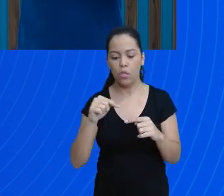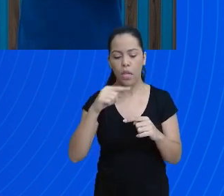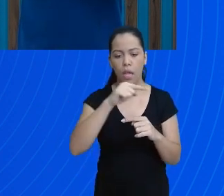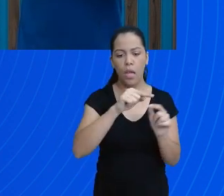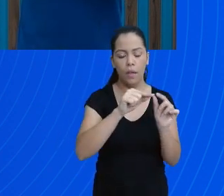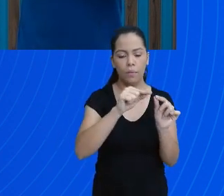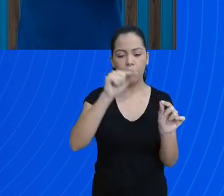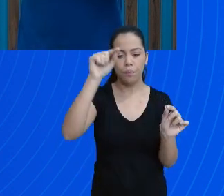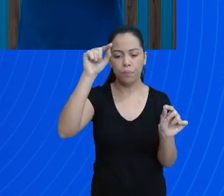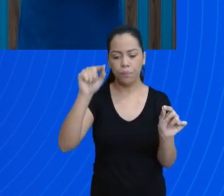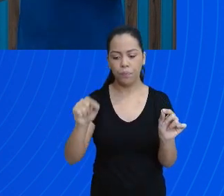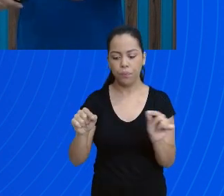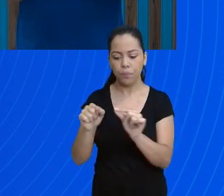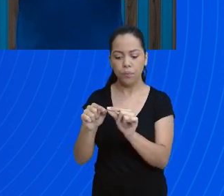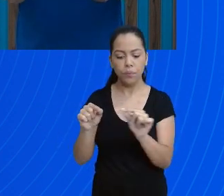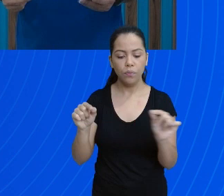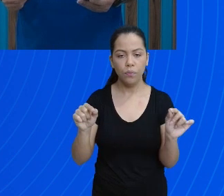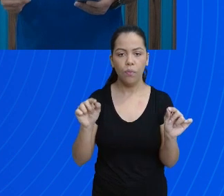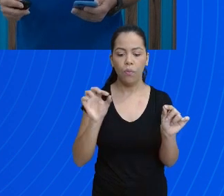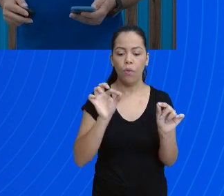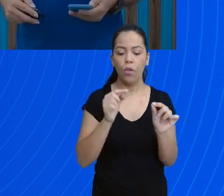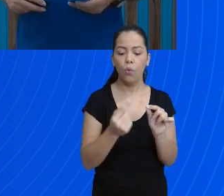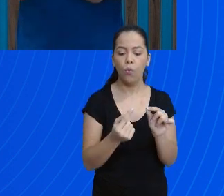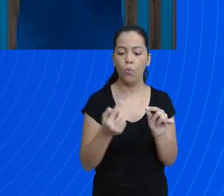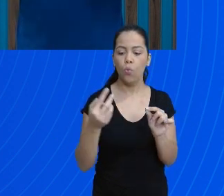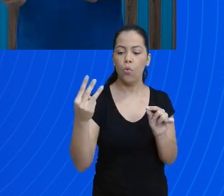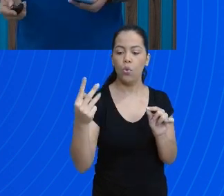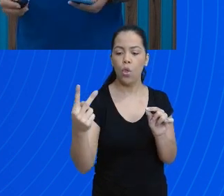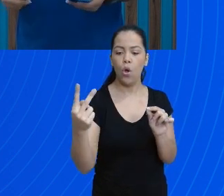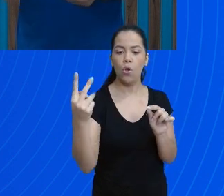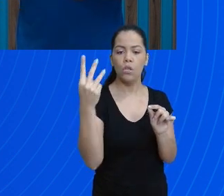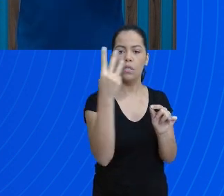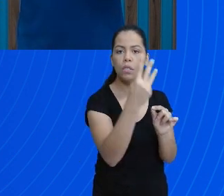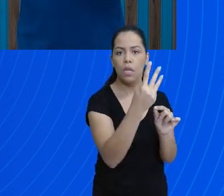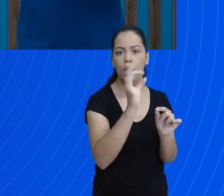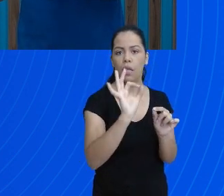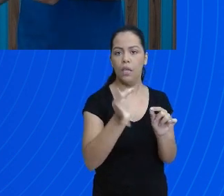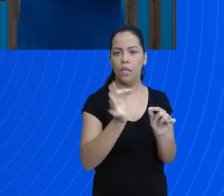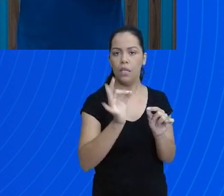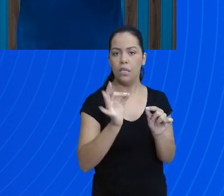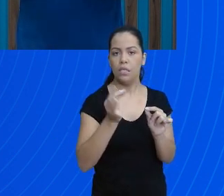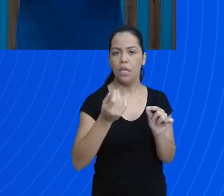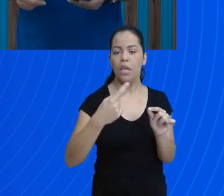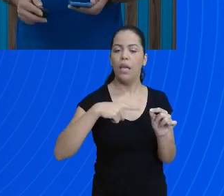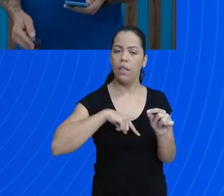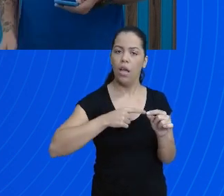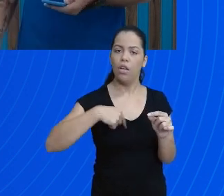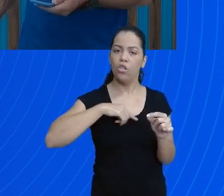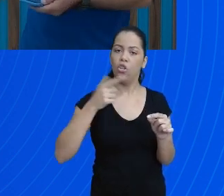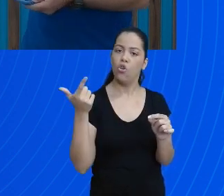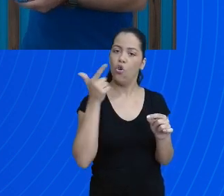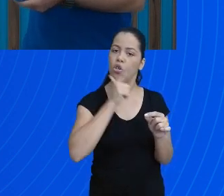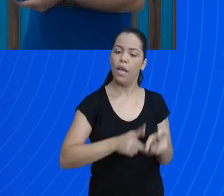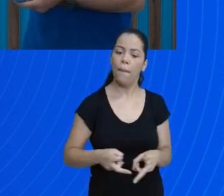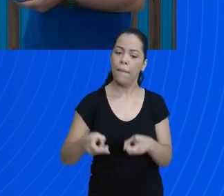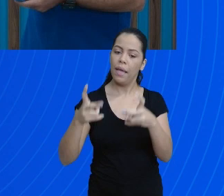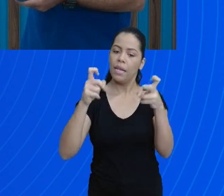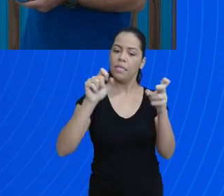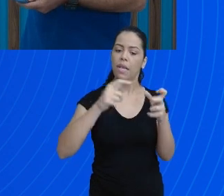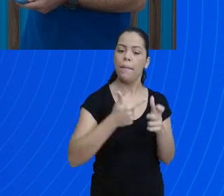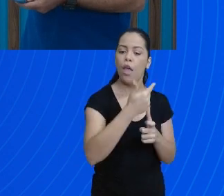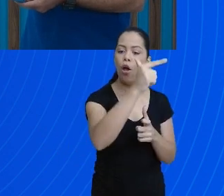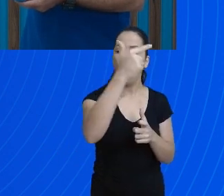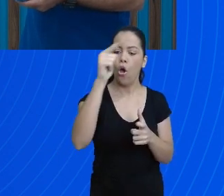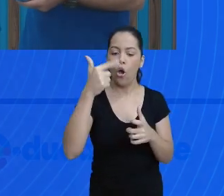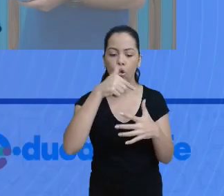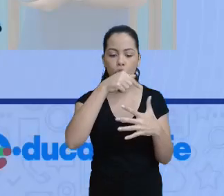vai colocar dessa forma aí, que é uma maneira da gente observar outros elementos que estão no triângulo, né? Eu estou